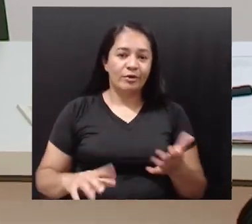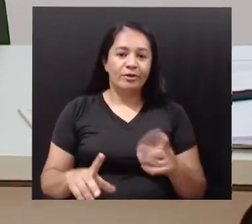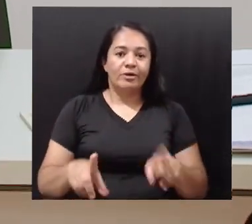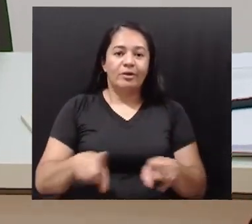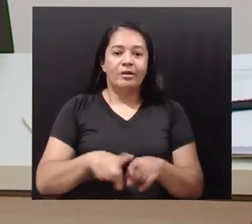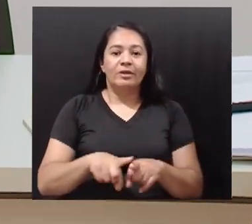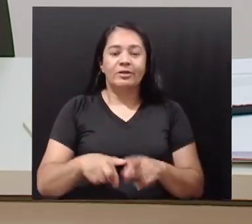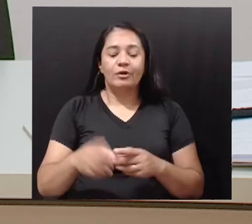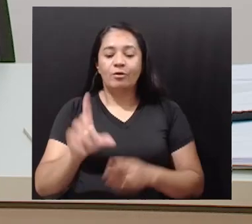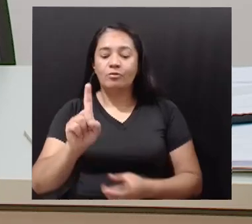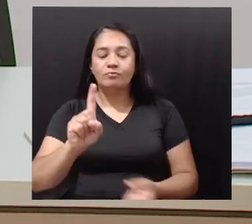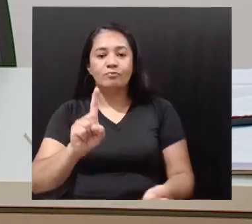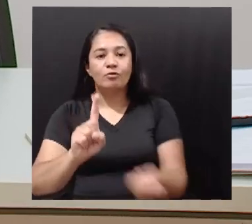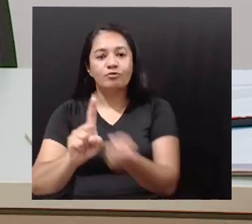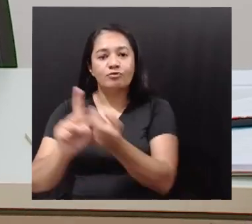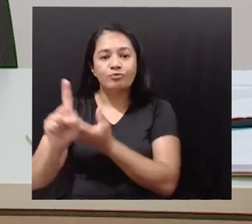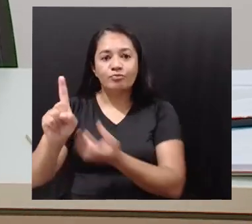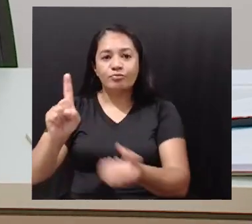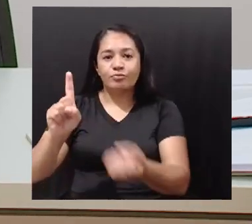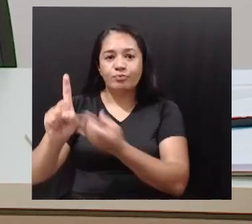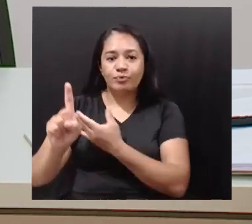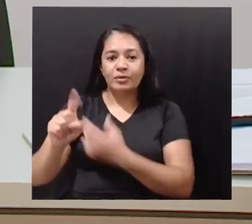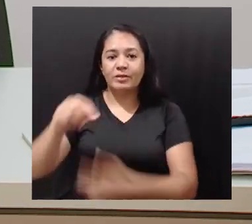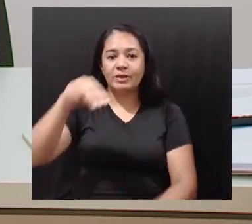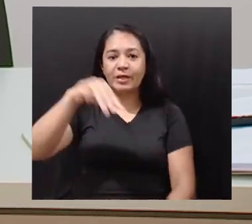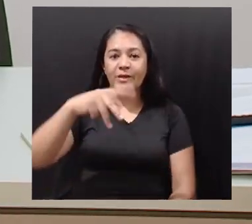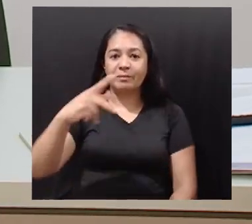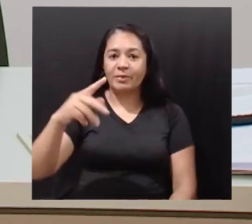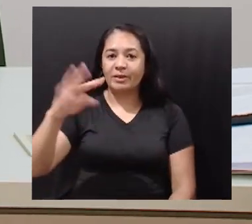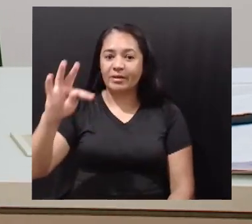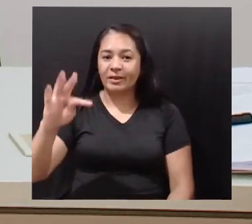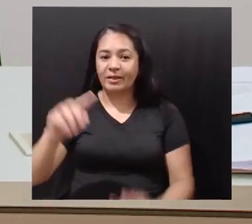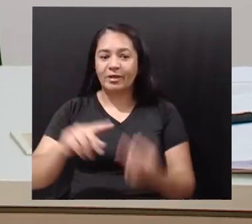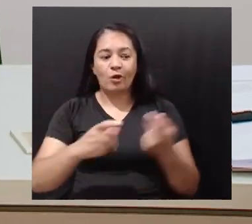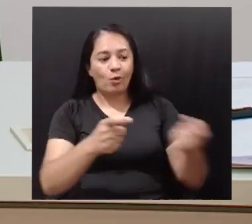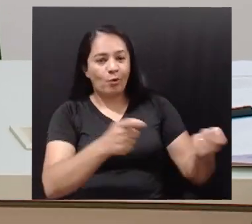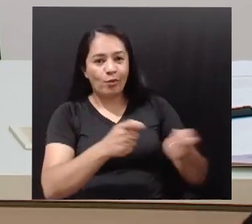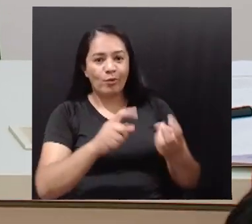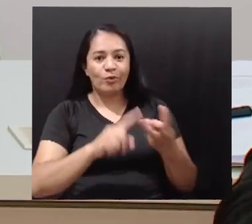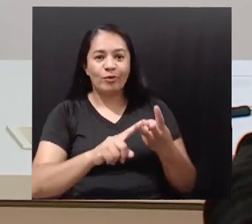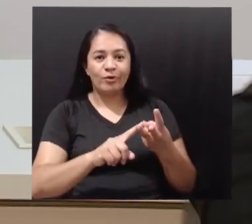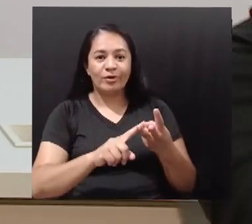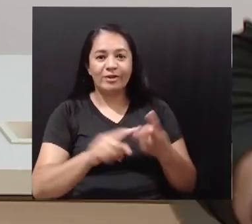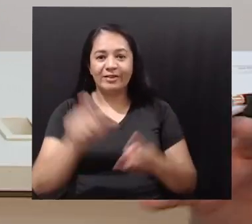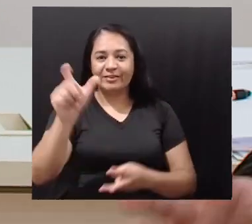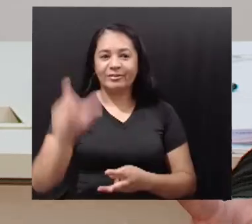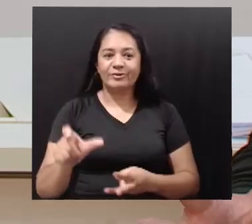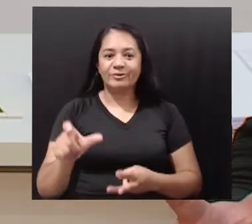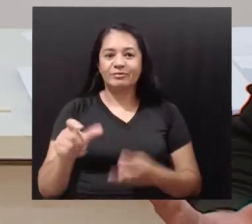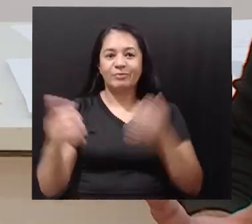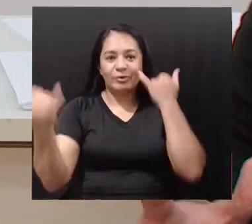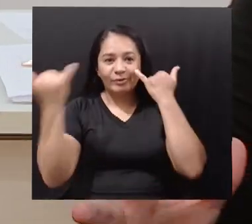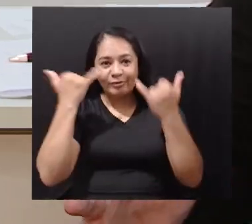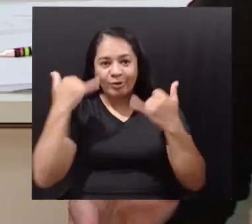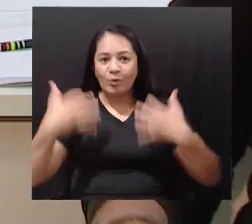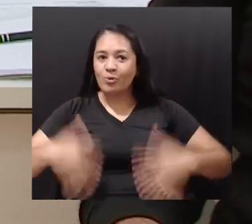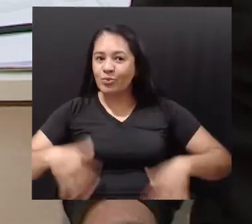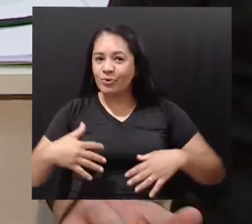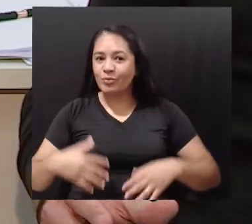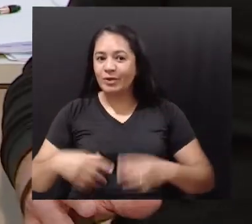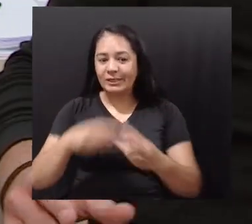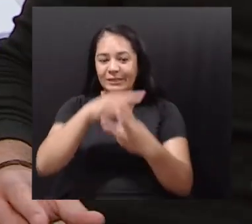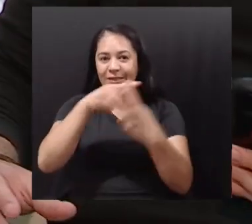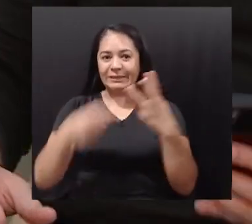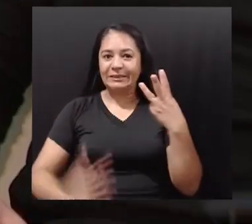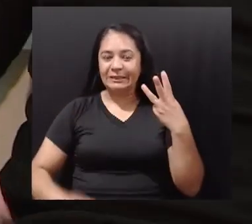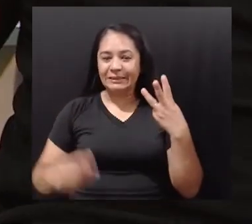intermediação entre a ANPD, o controlador e o titular dos dados. Você citou algumas siglas aí, né? O que